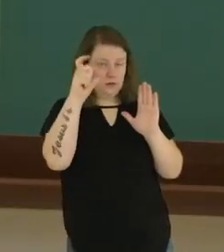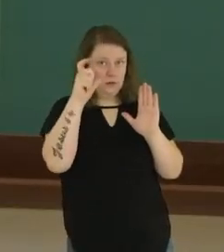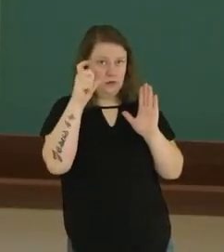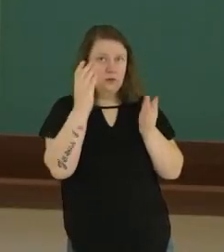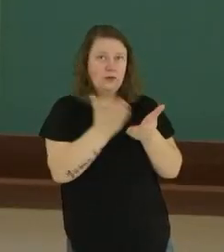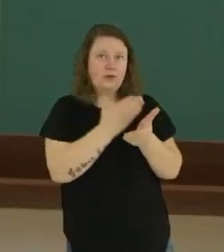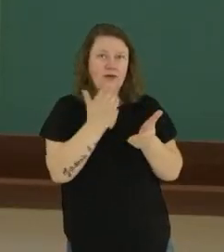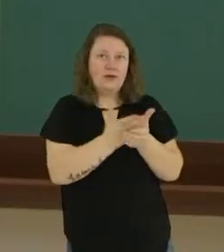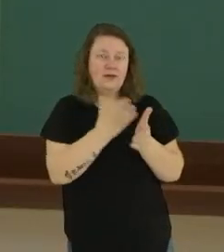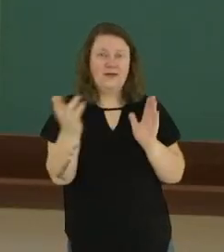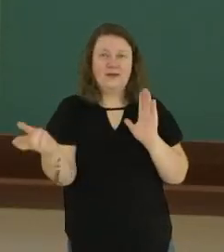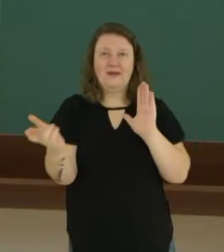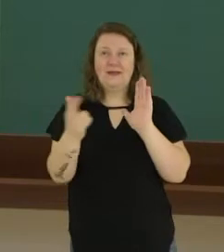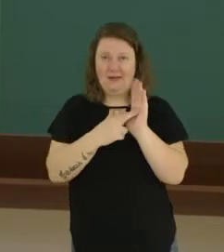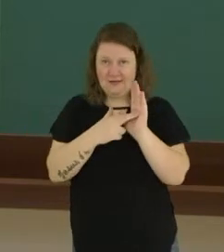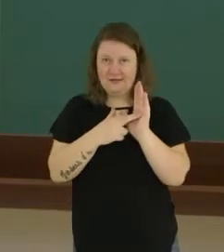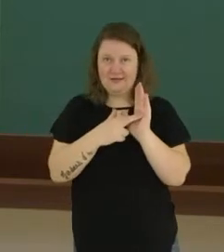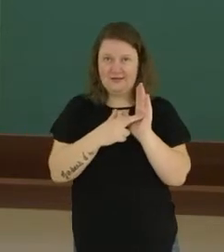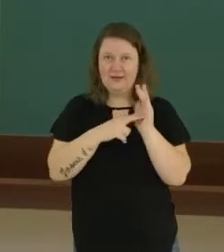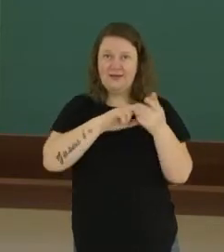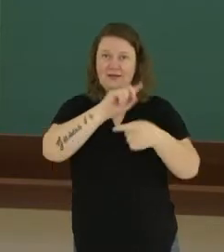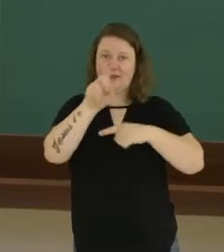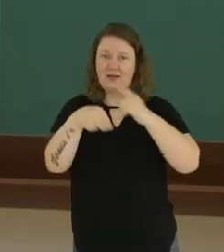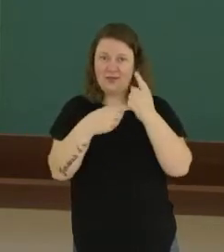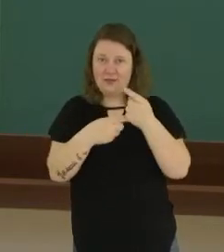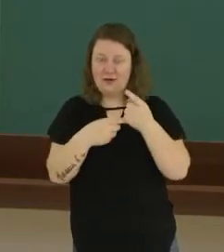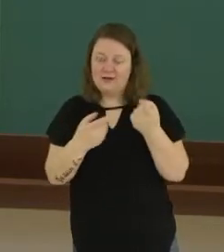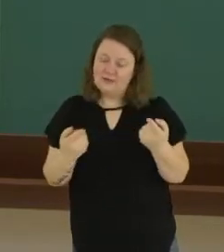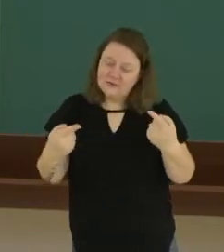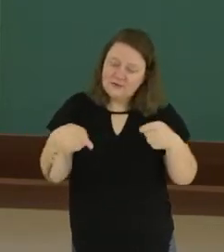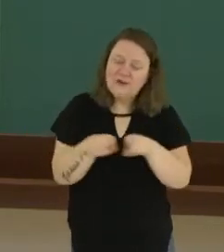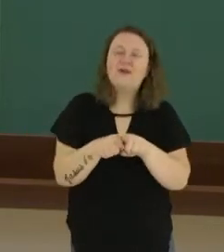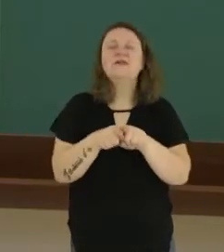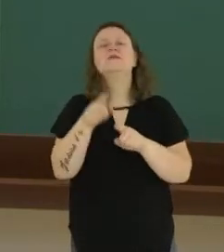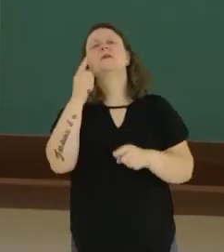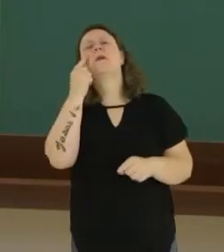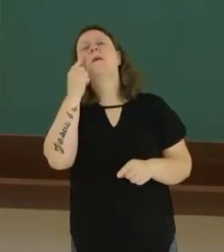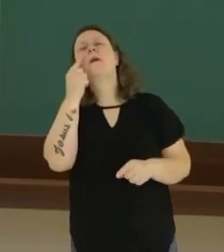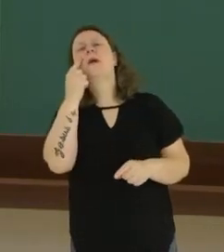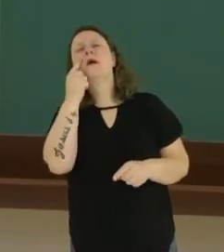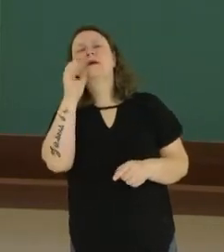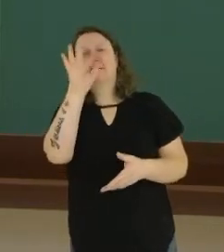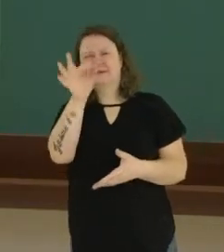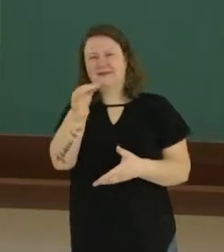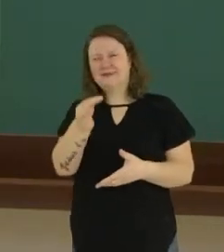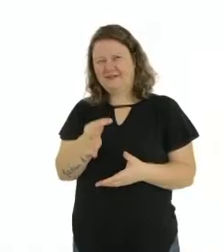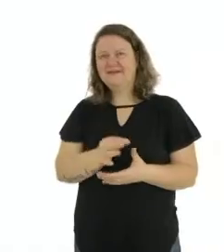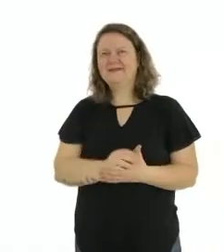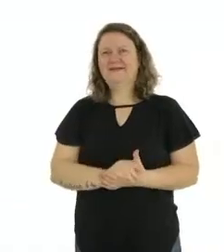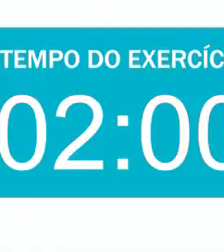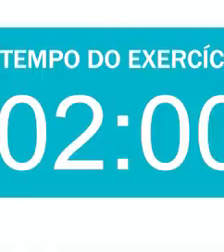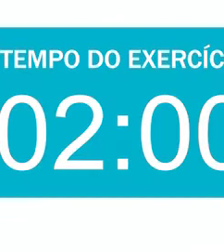vocês, respondam ela lá e daí a gente já volta para ver se ela está correta.